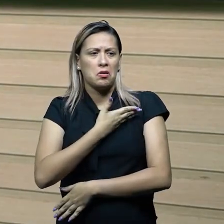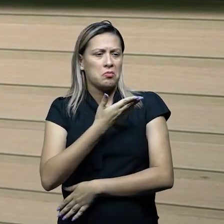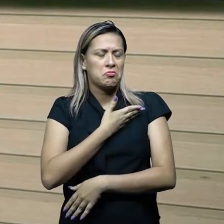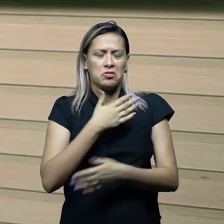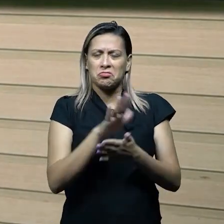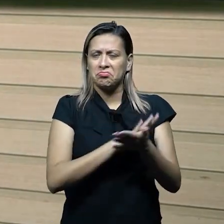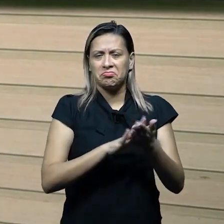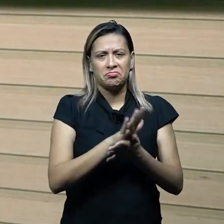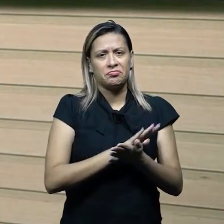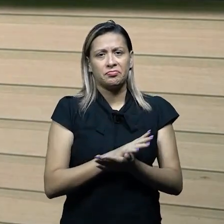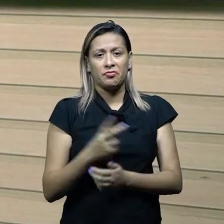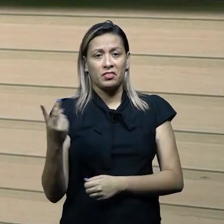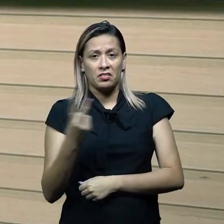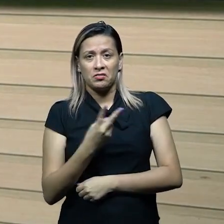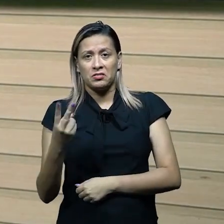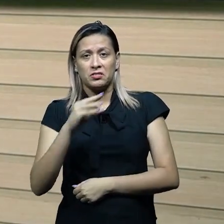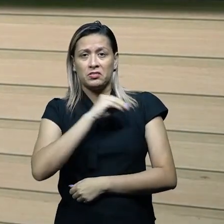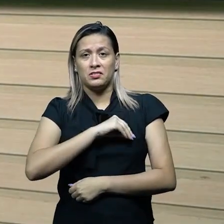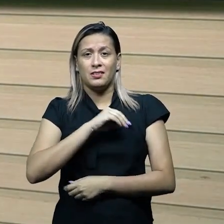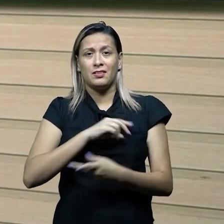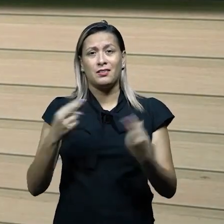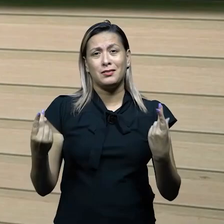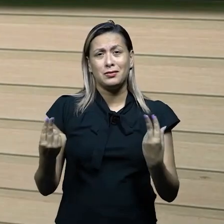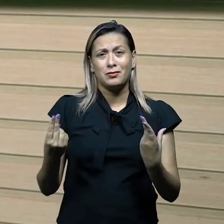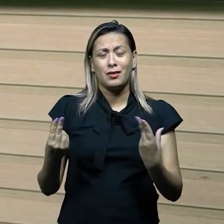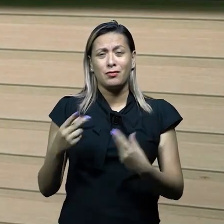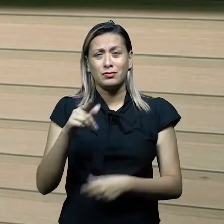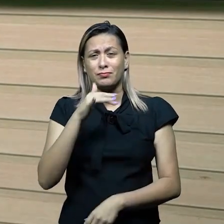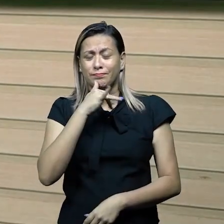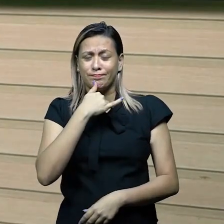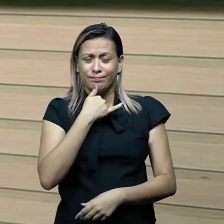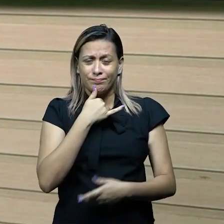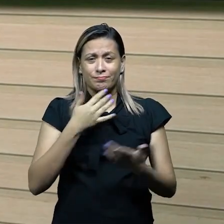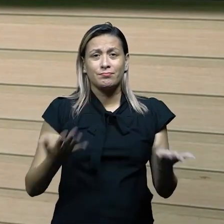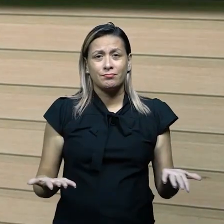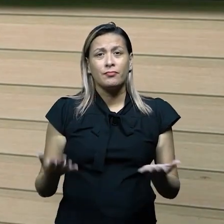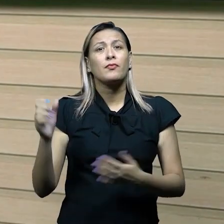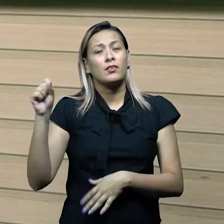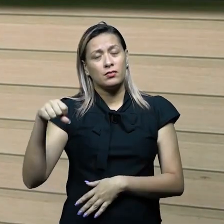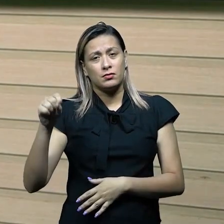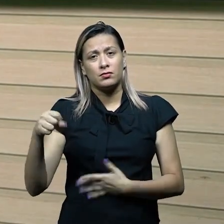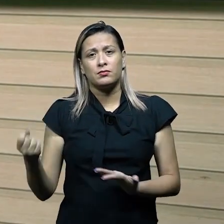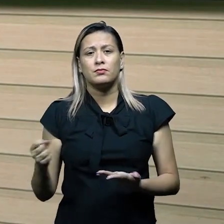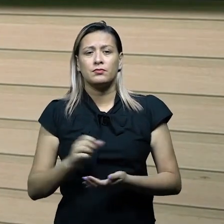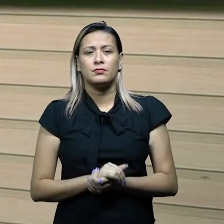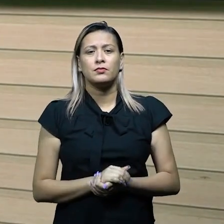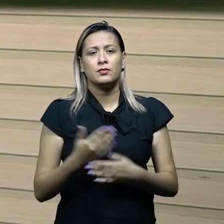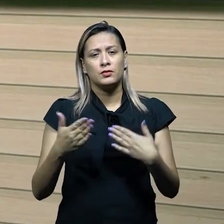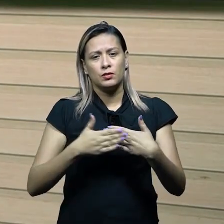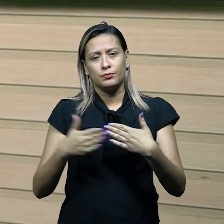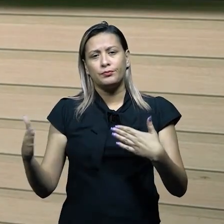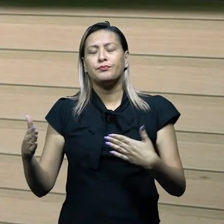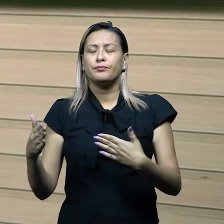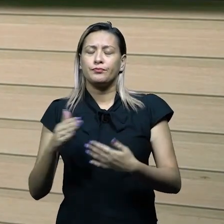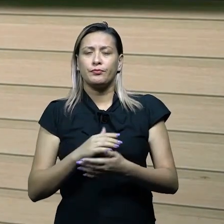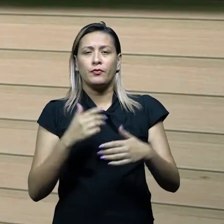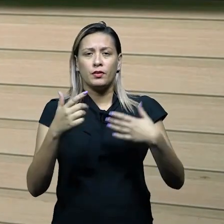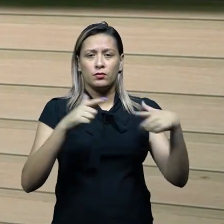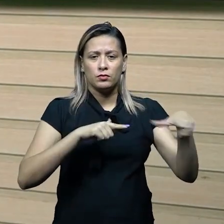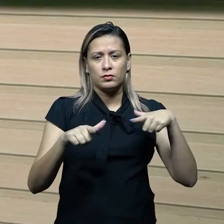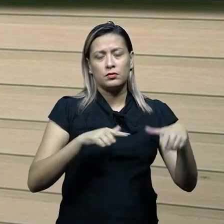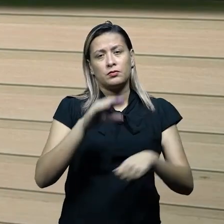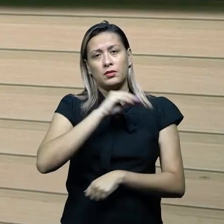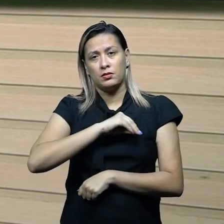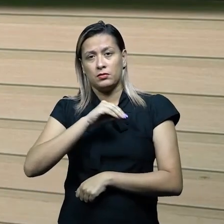colega de trabalho não buscou isso, e vocês têm o mesmo salário. Isso não gera uma desmotivação? Gera. Então, o plano de cargos e salário